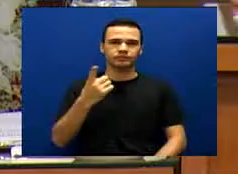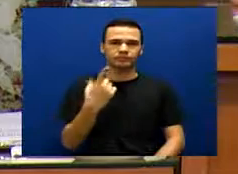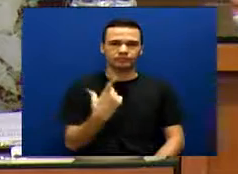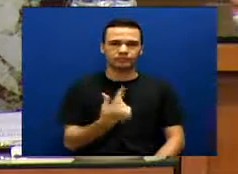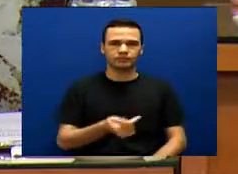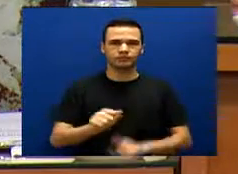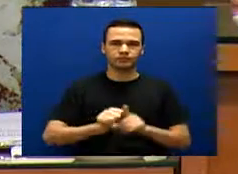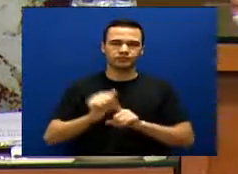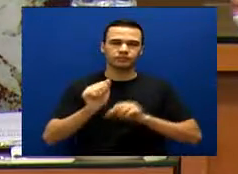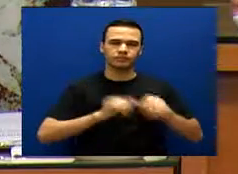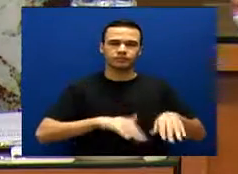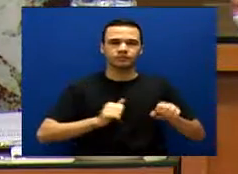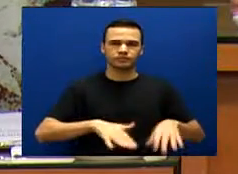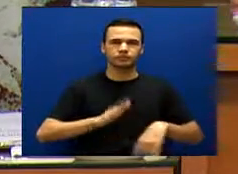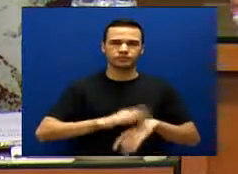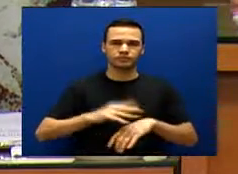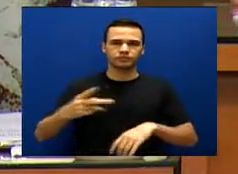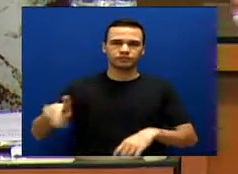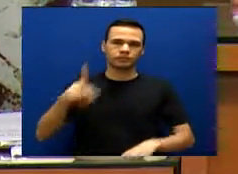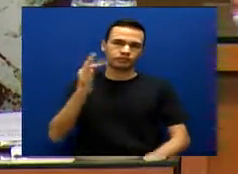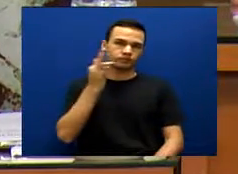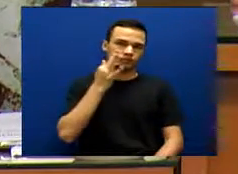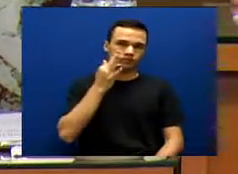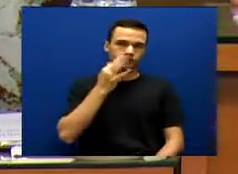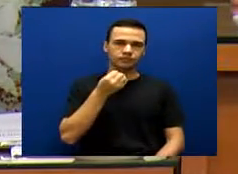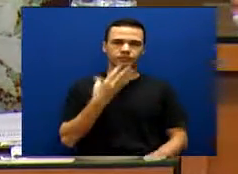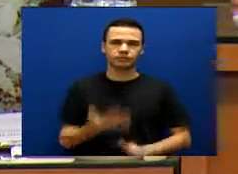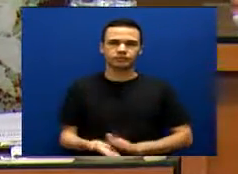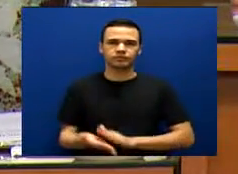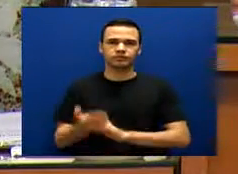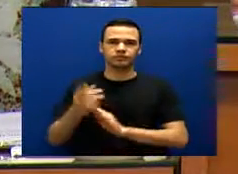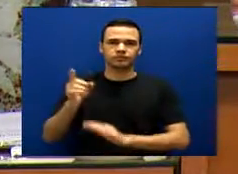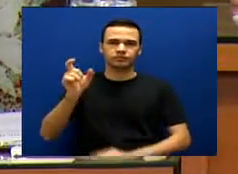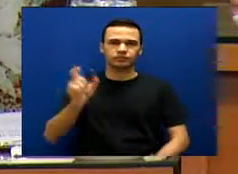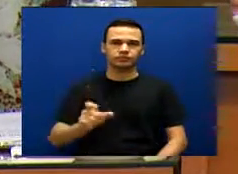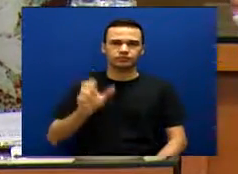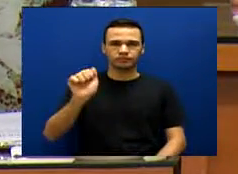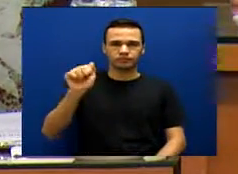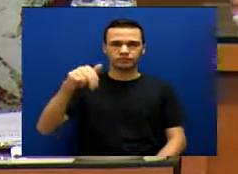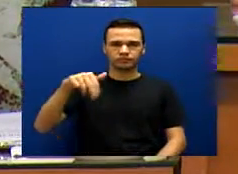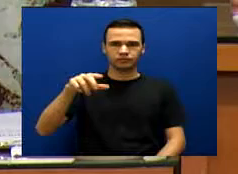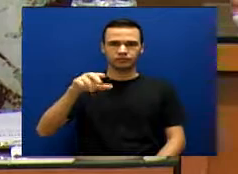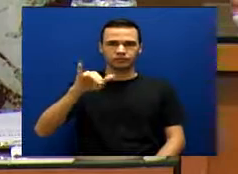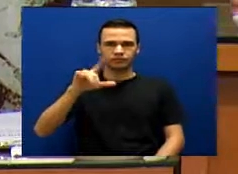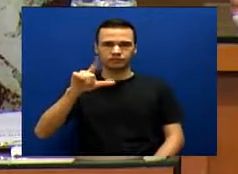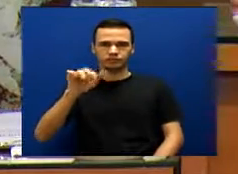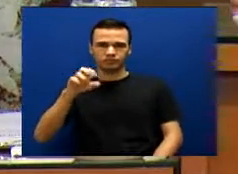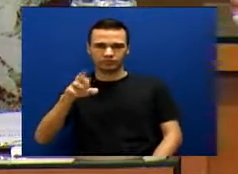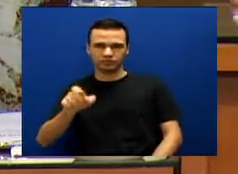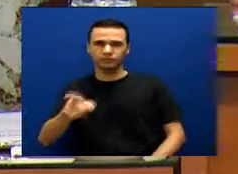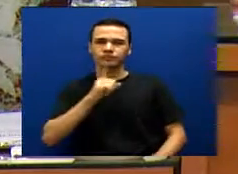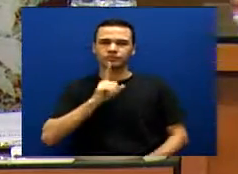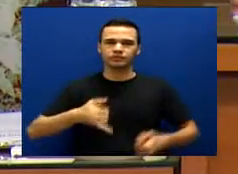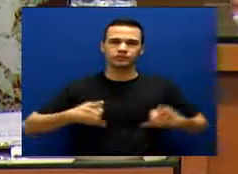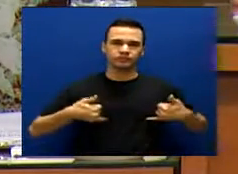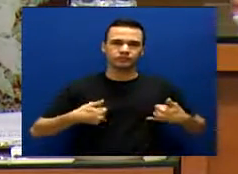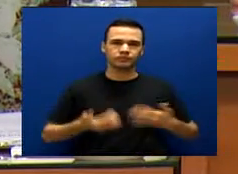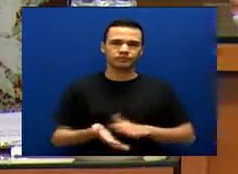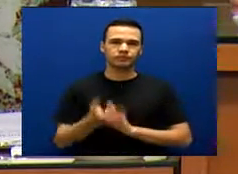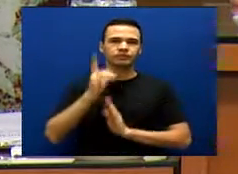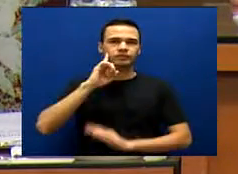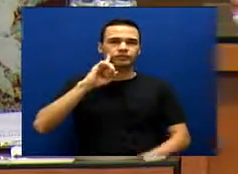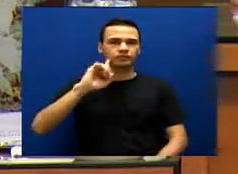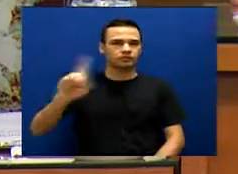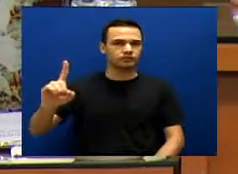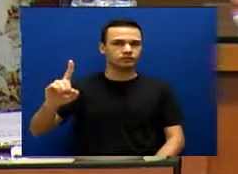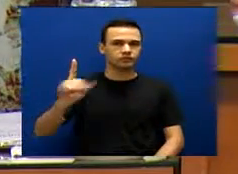de setembro. Votos, vereador Fernando Dini. Votos e congratulações com Aline Morelli, pela passagem da sua data natalícia, comemorada no